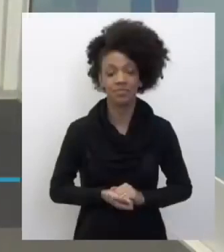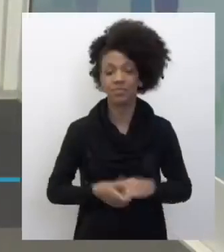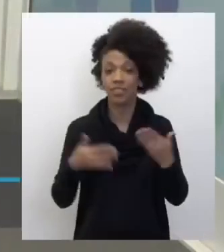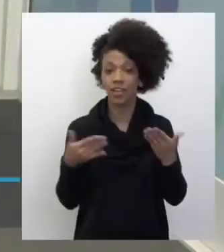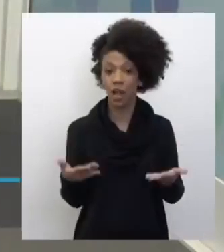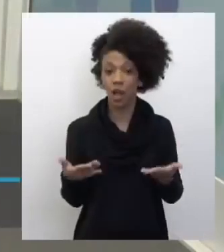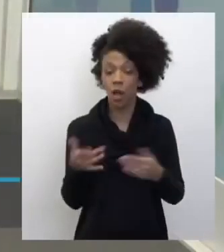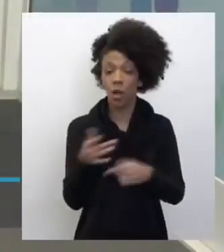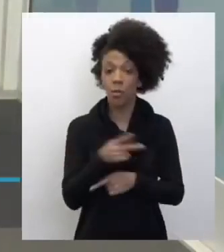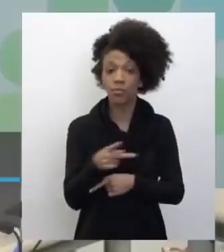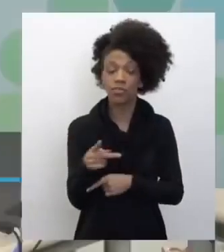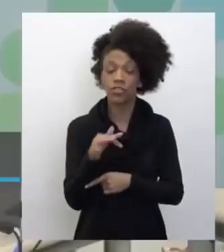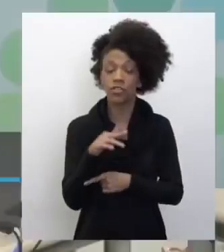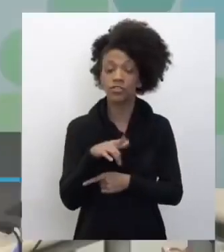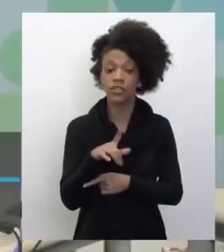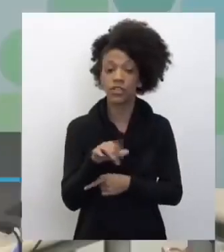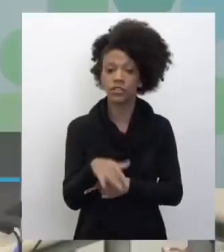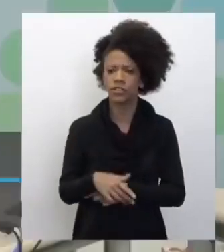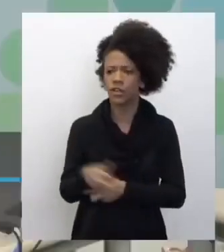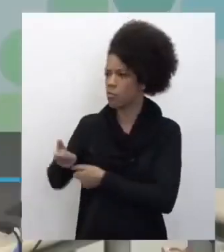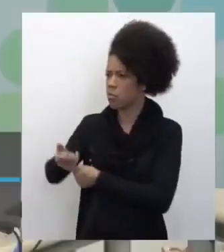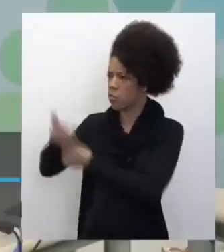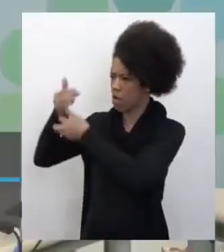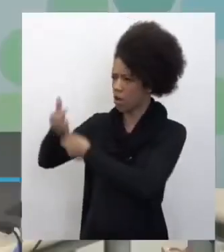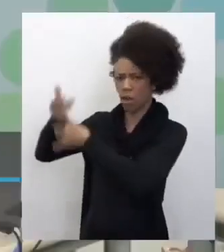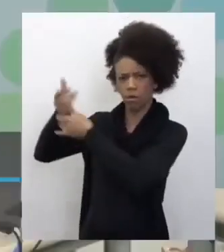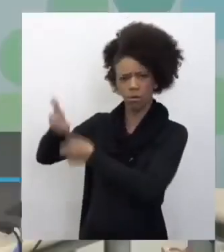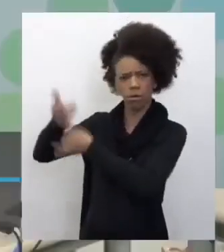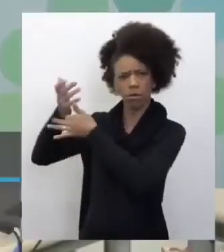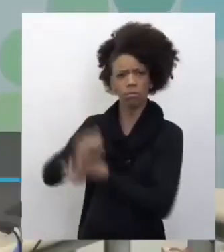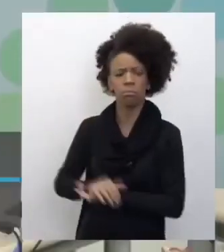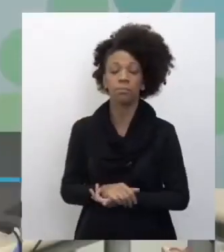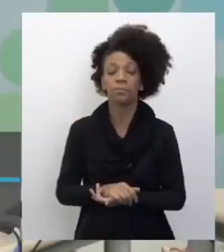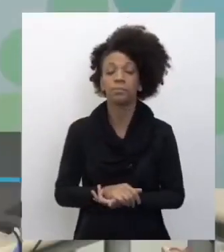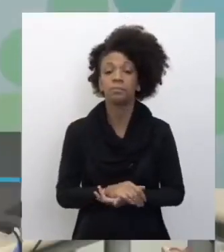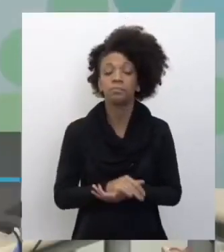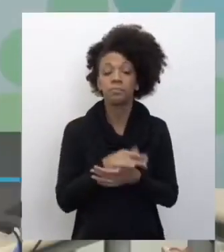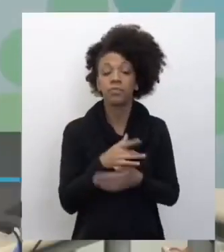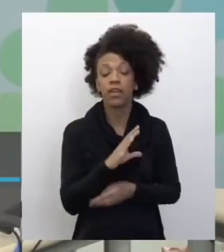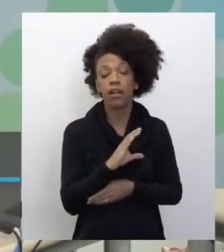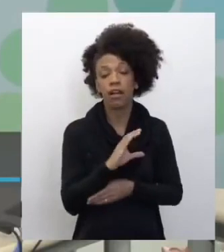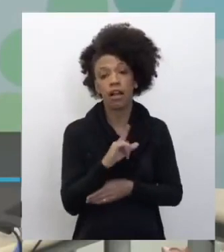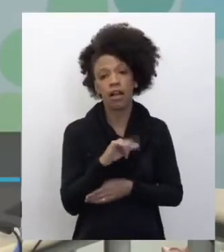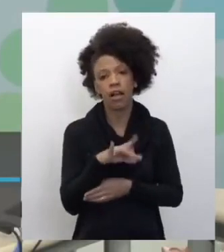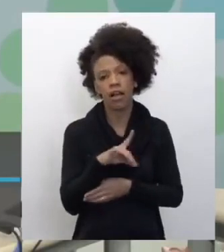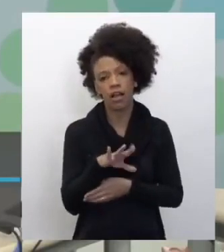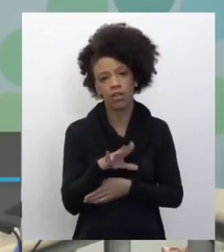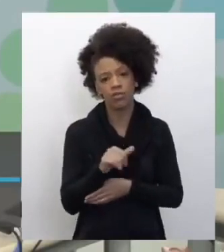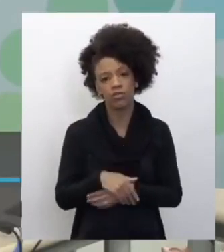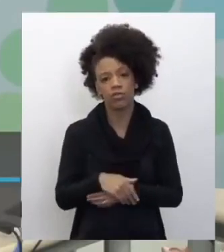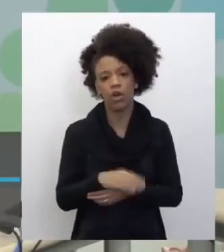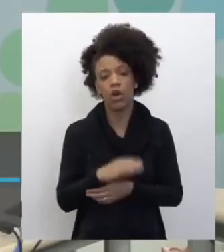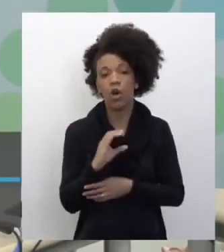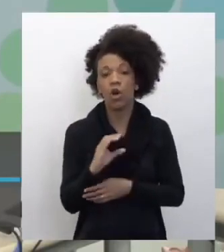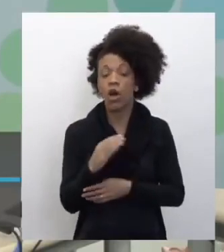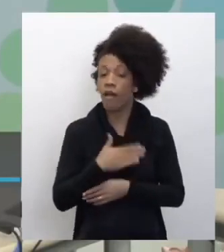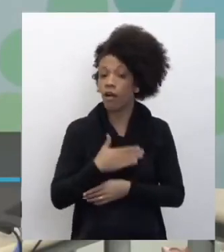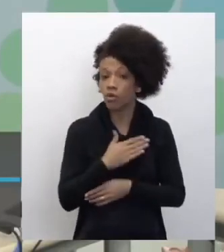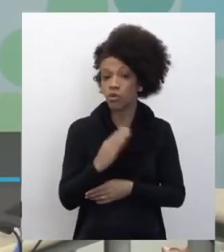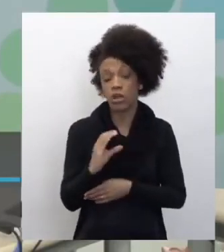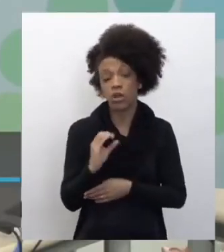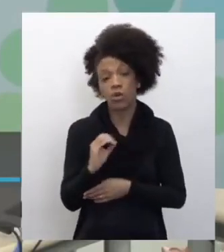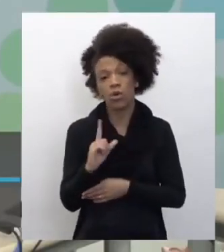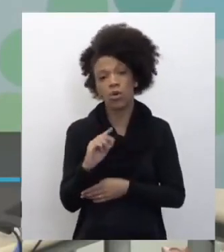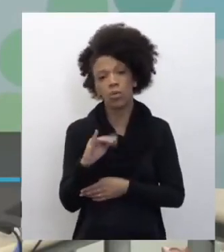Olha só, professora Fernanda, bastante interação aqui, tá? A Cláudia cita a Colombina. Ela gostou muito da